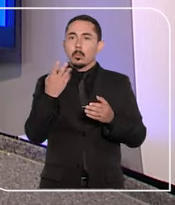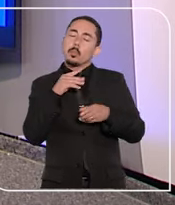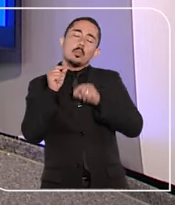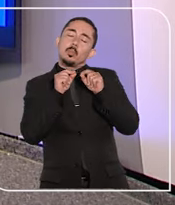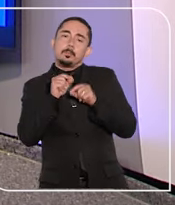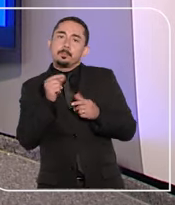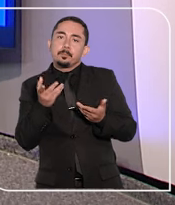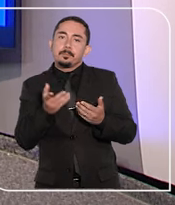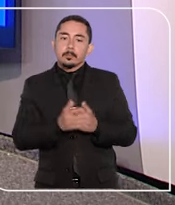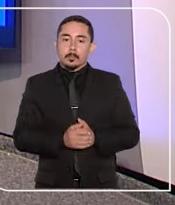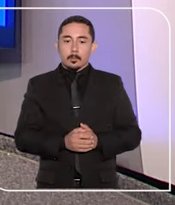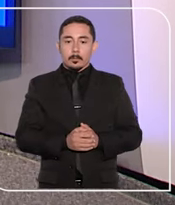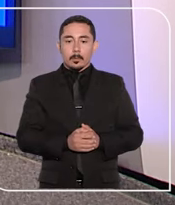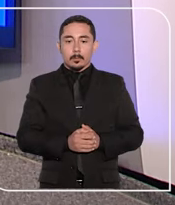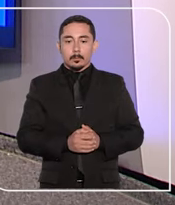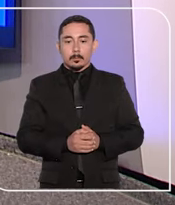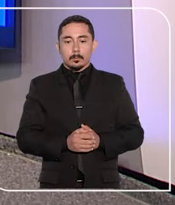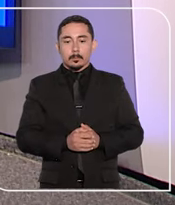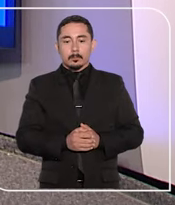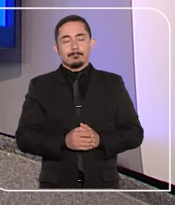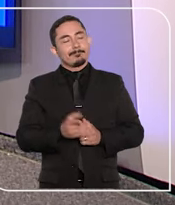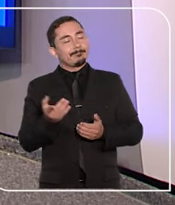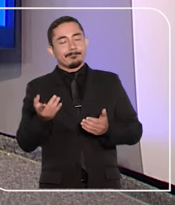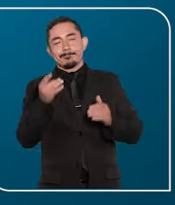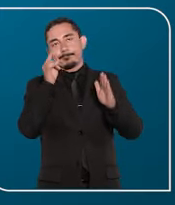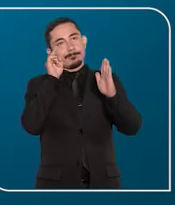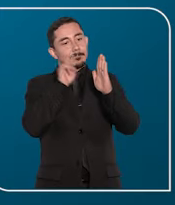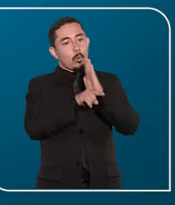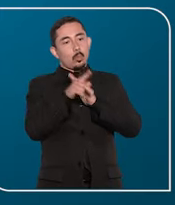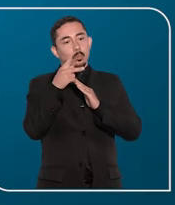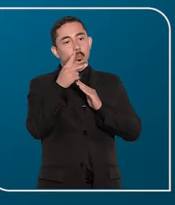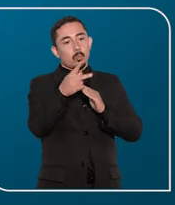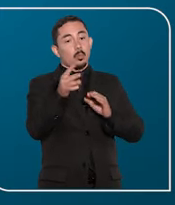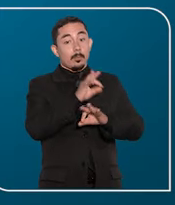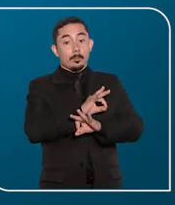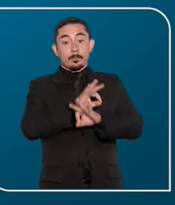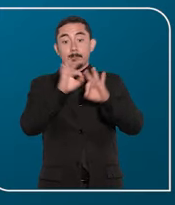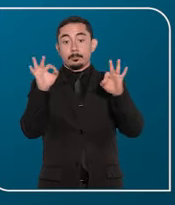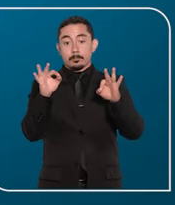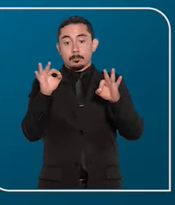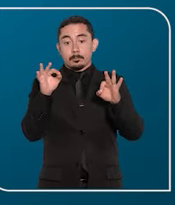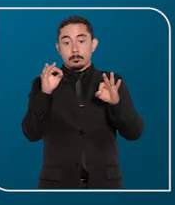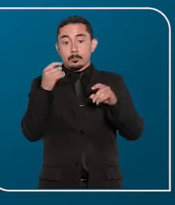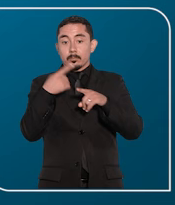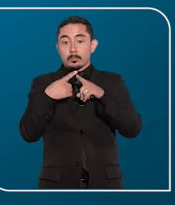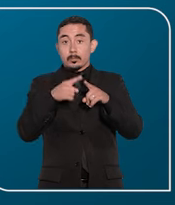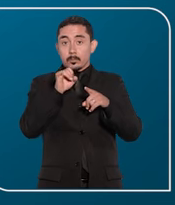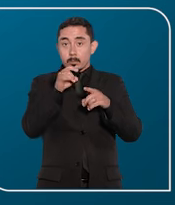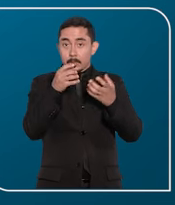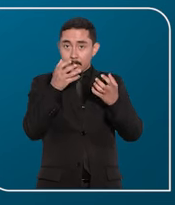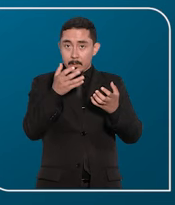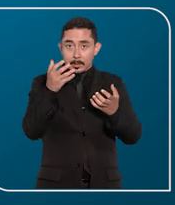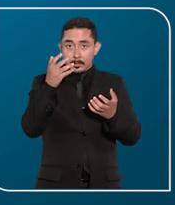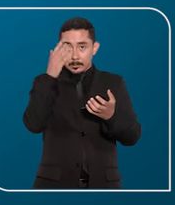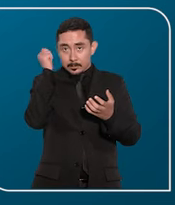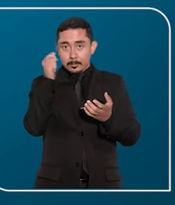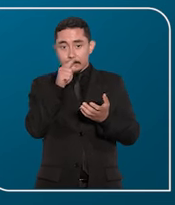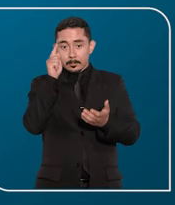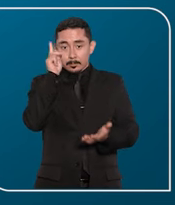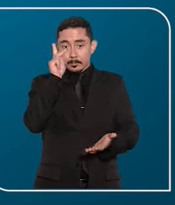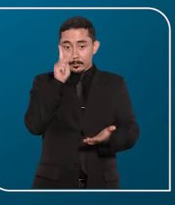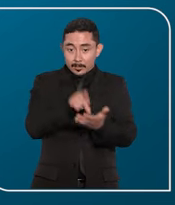Essa pergunta, Fátima, é fantástica, né? Fantástica pelo fato de que, se tu queres saber a realidade